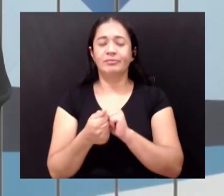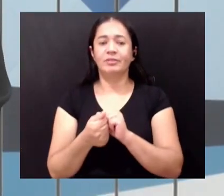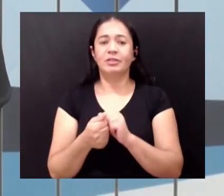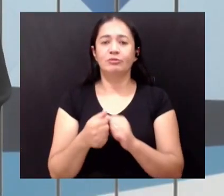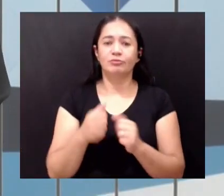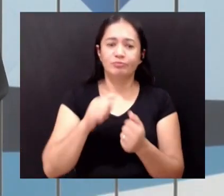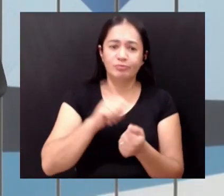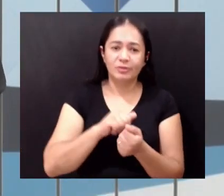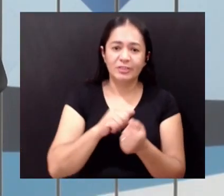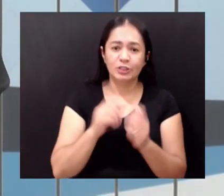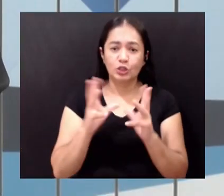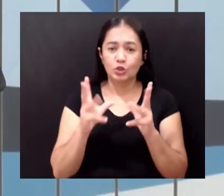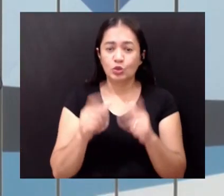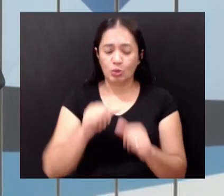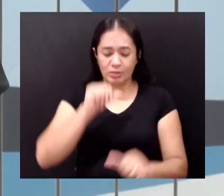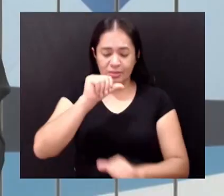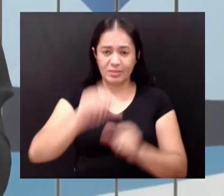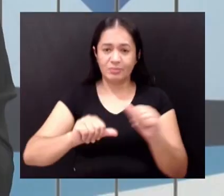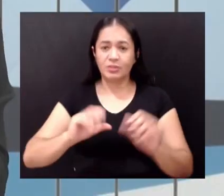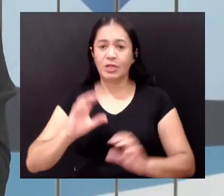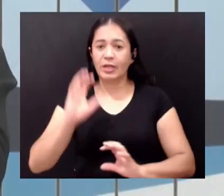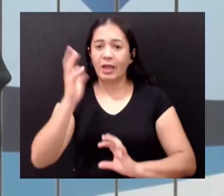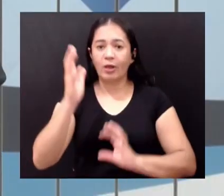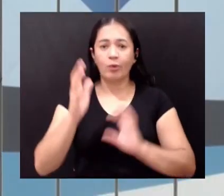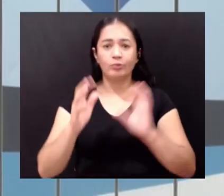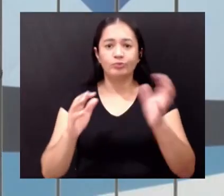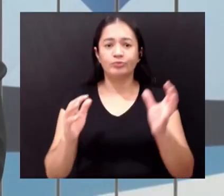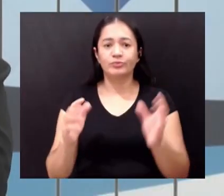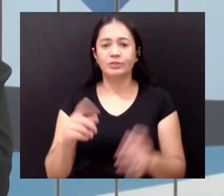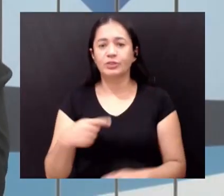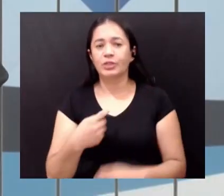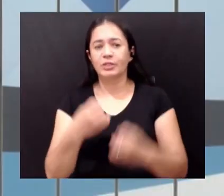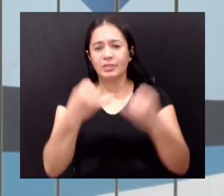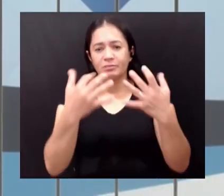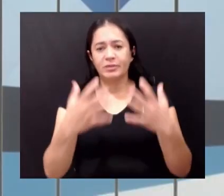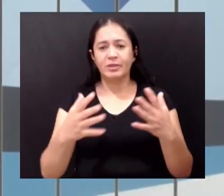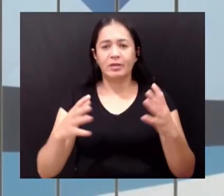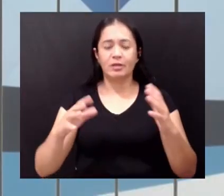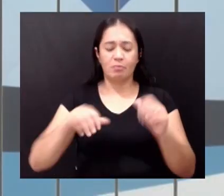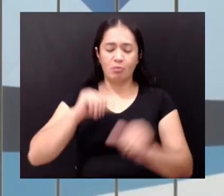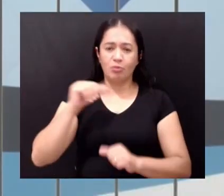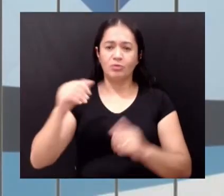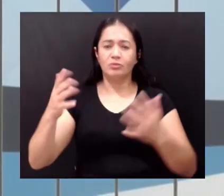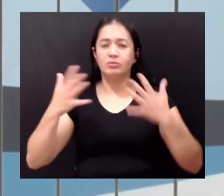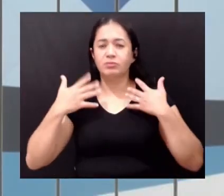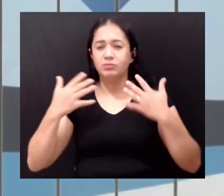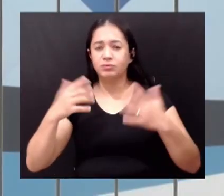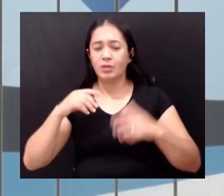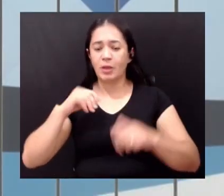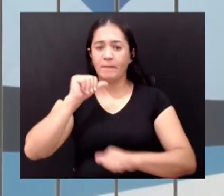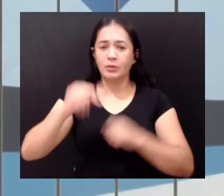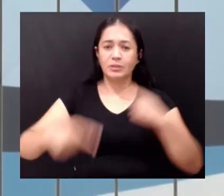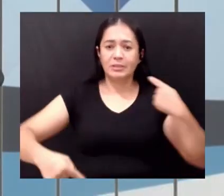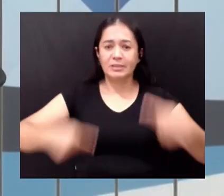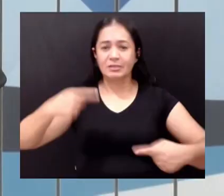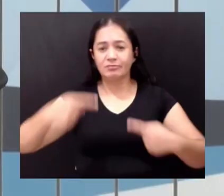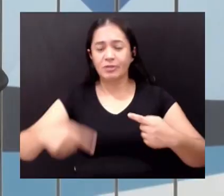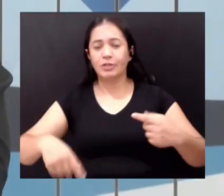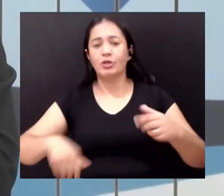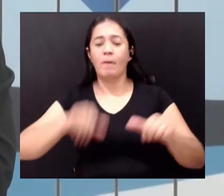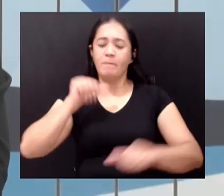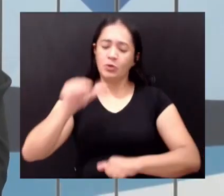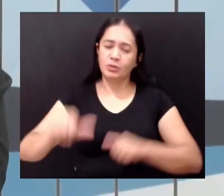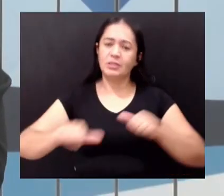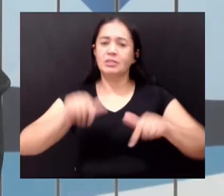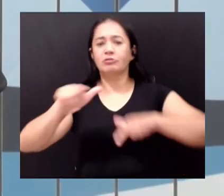estão acontecendo, né? A gente fala de mudanças climáticas, a gente fala de mudanças políticas, mudanças no modelo de trabalho. Então, a gente